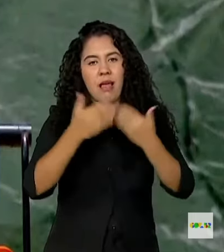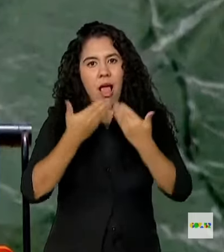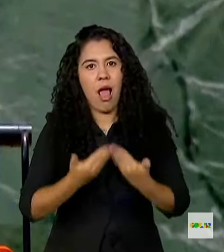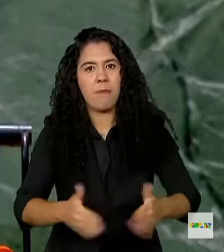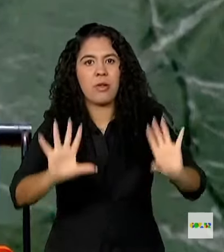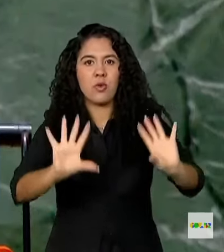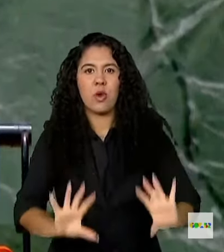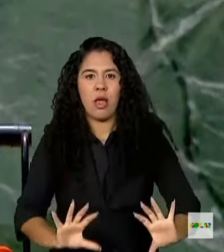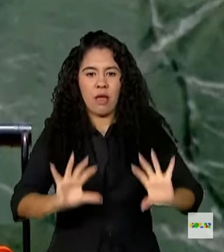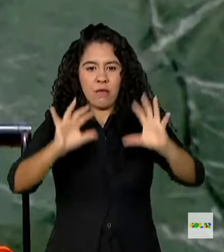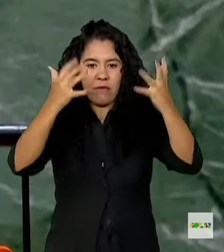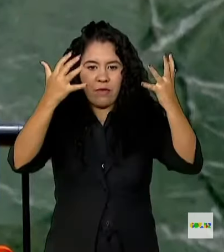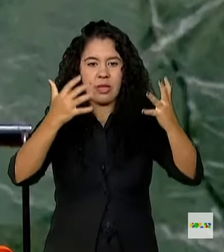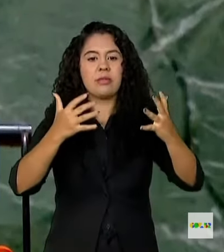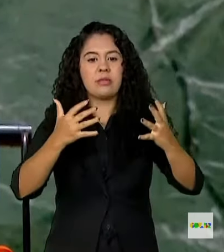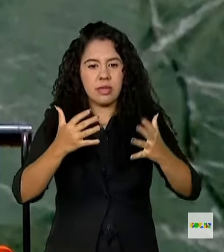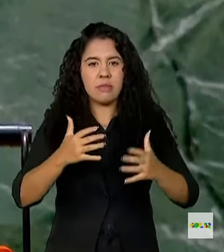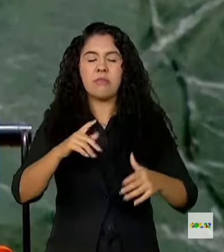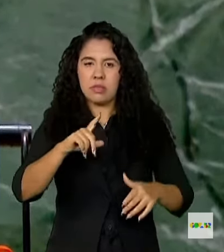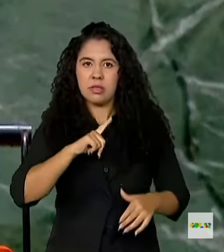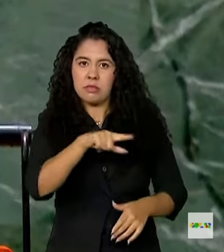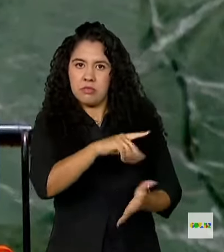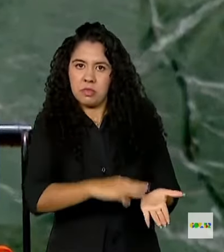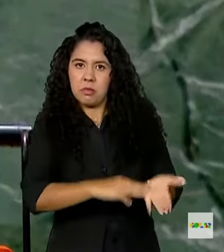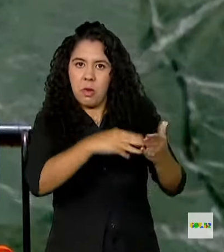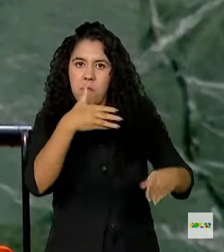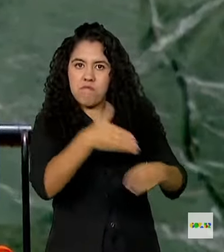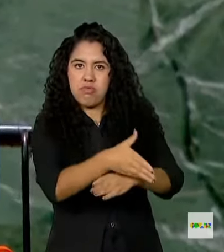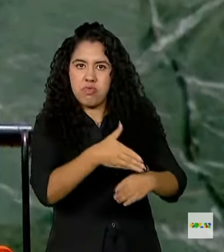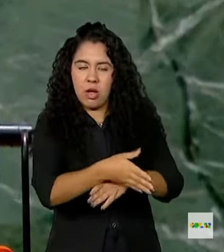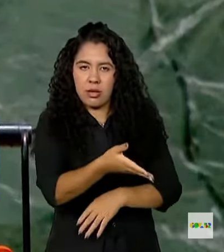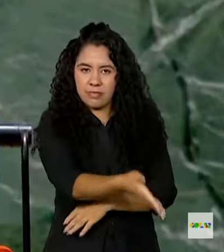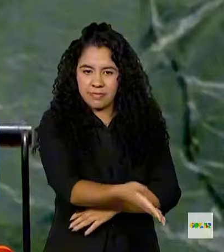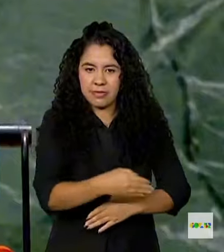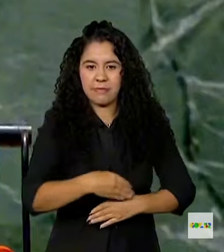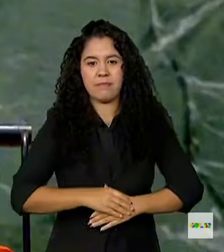mesmo saindo na condição de membro observador.